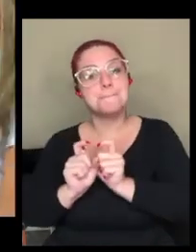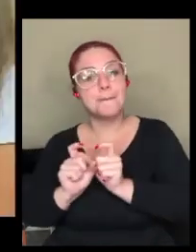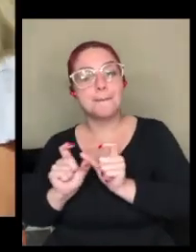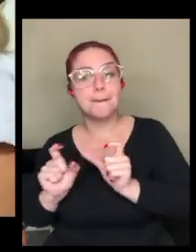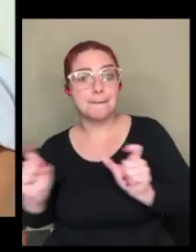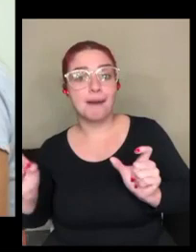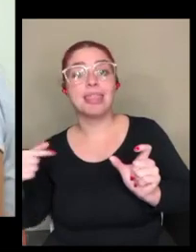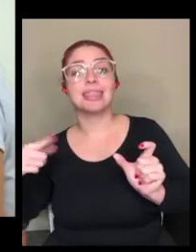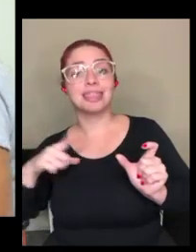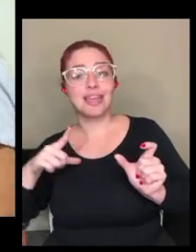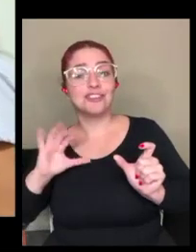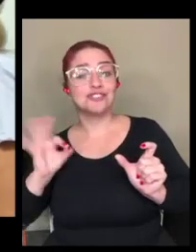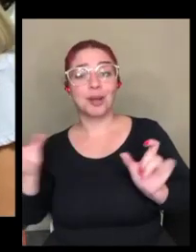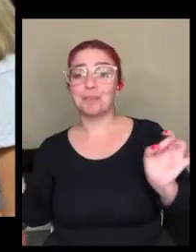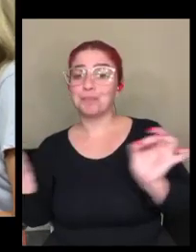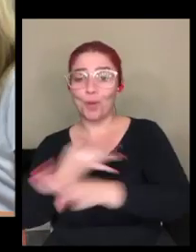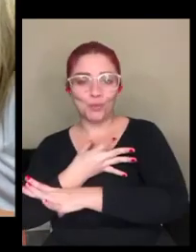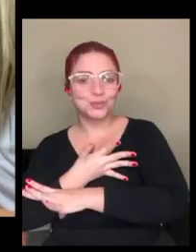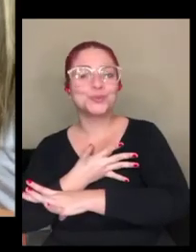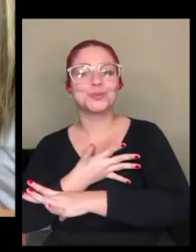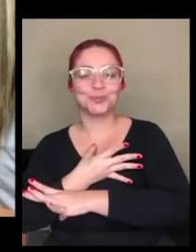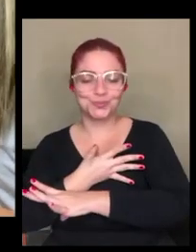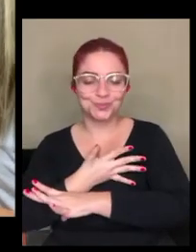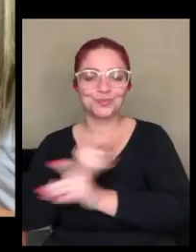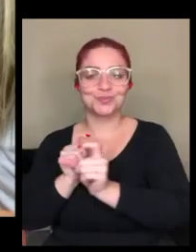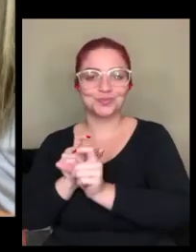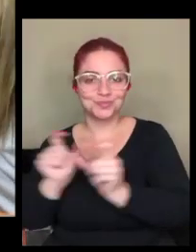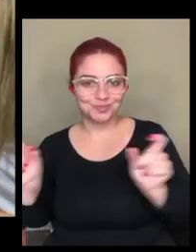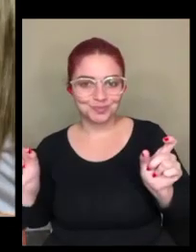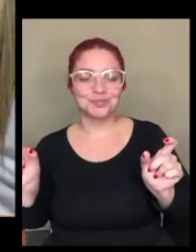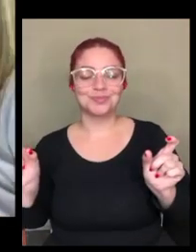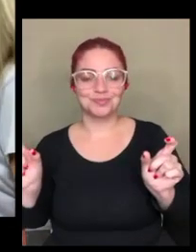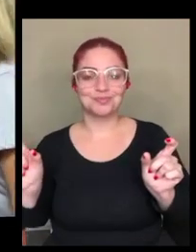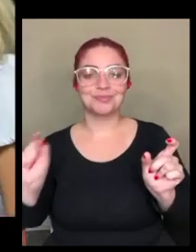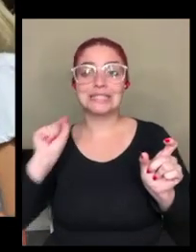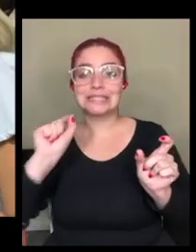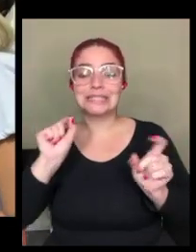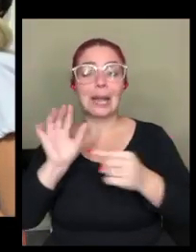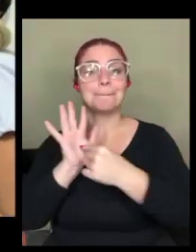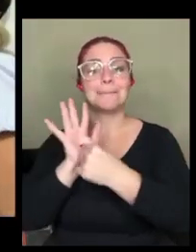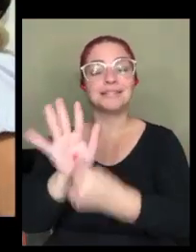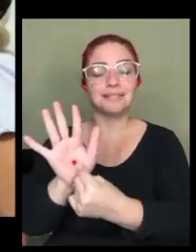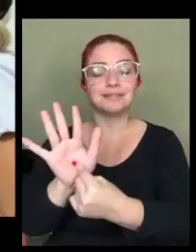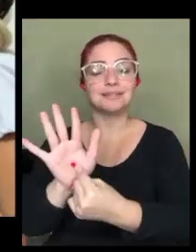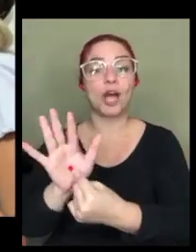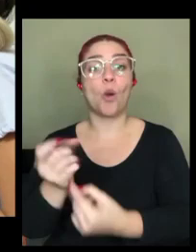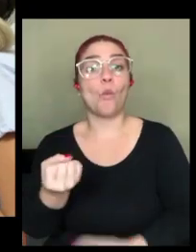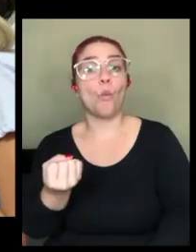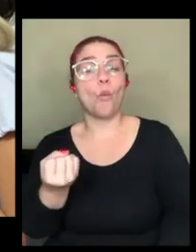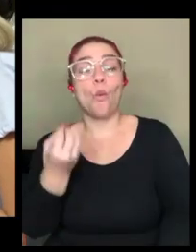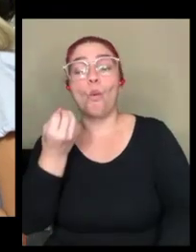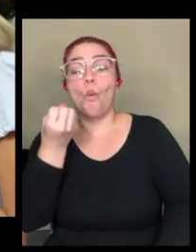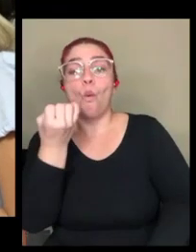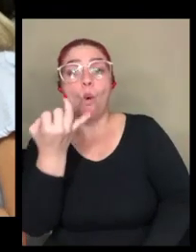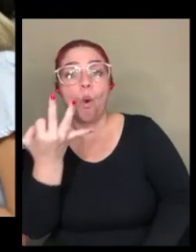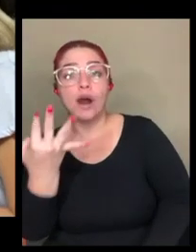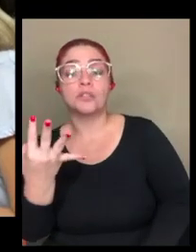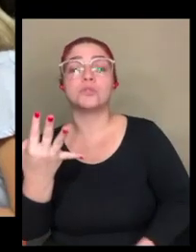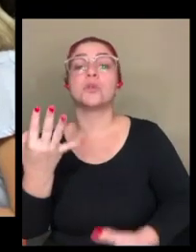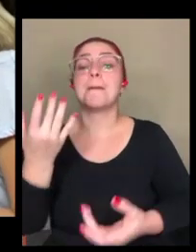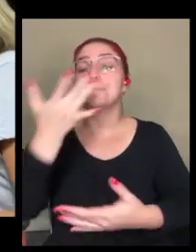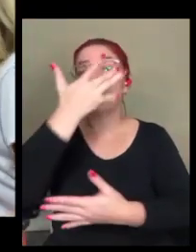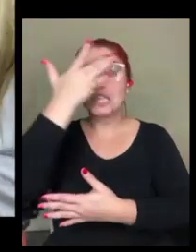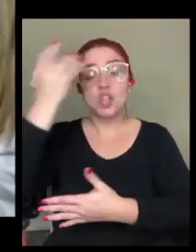Então, aqui, gente, eu tenho a expressão algébrica que representa o